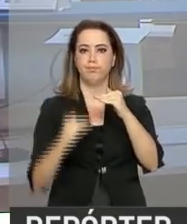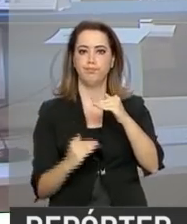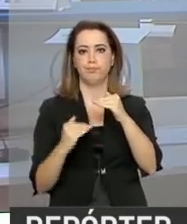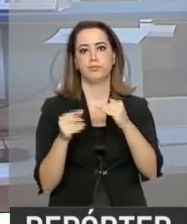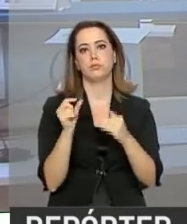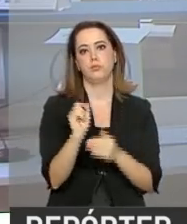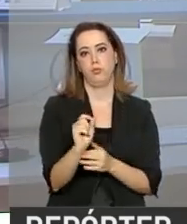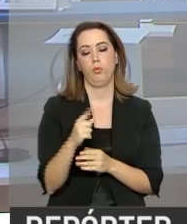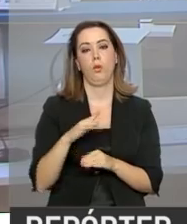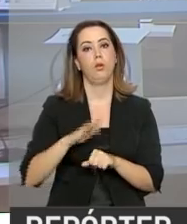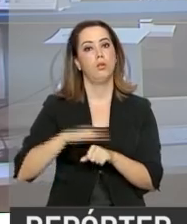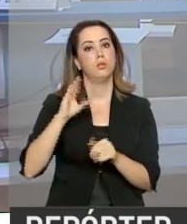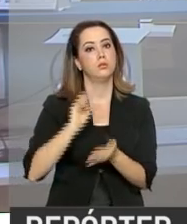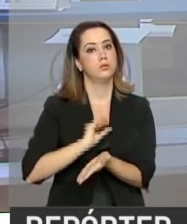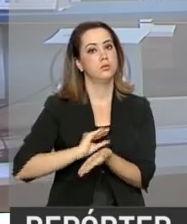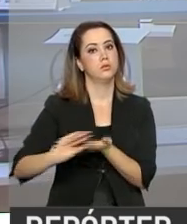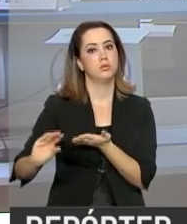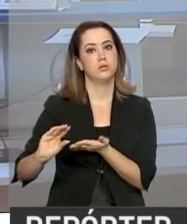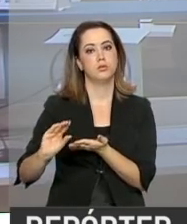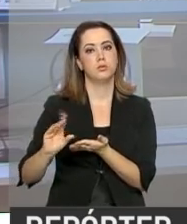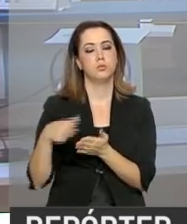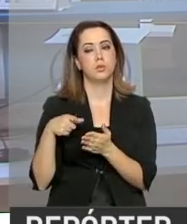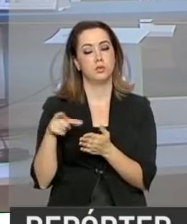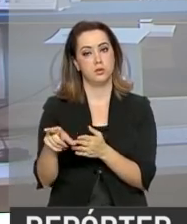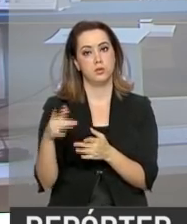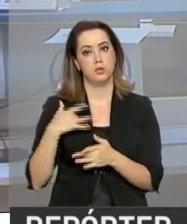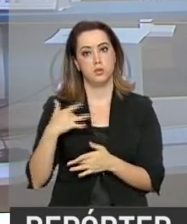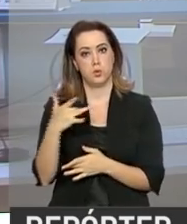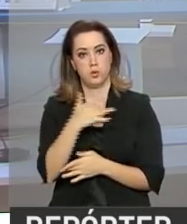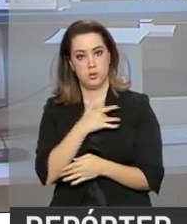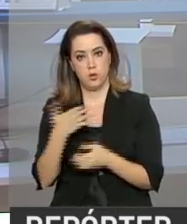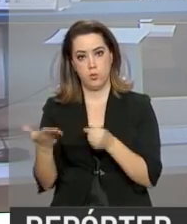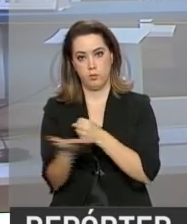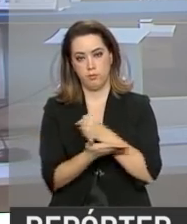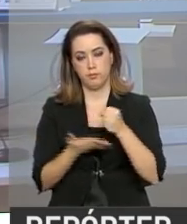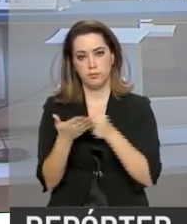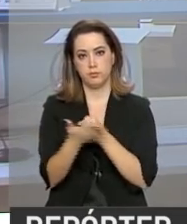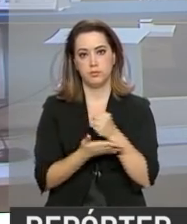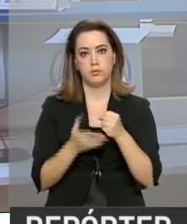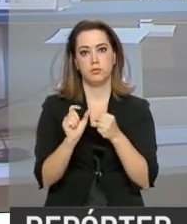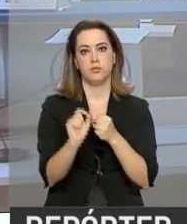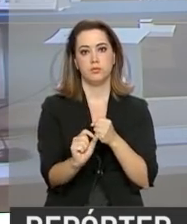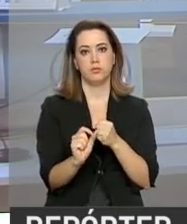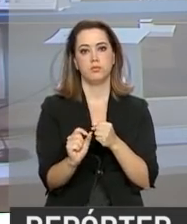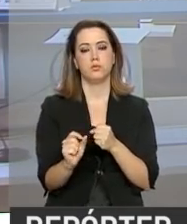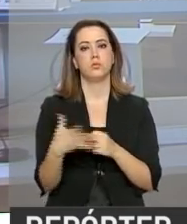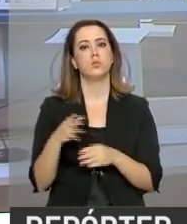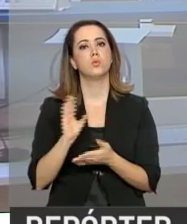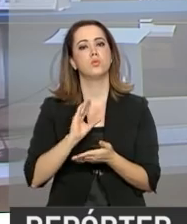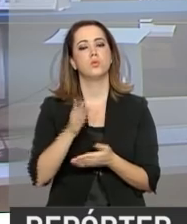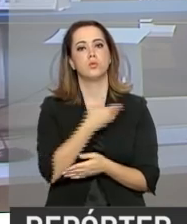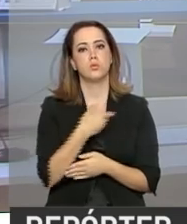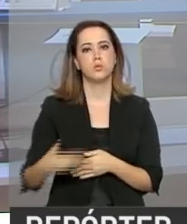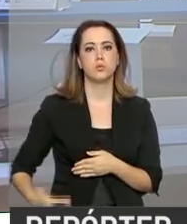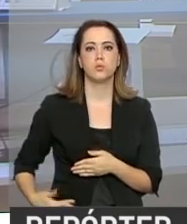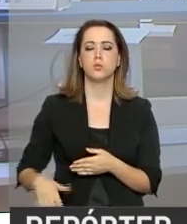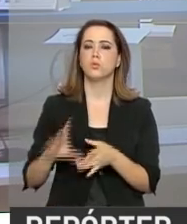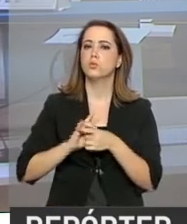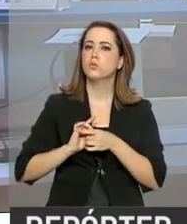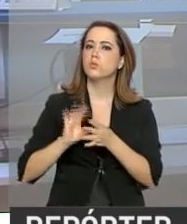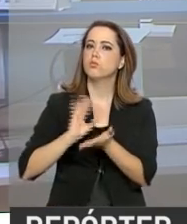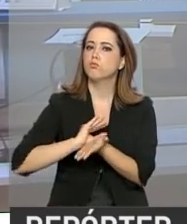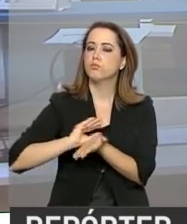e mais investimentos na área de atenção básica de saúde na área de atenção básica de saúde o governo liberou